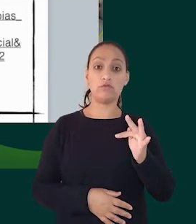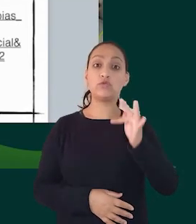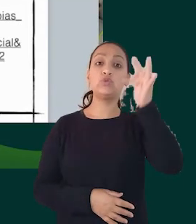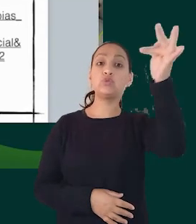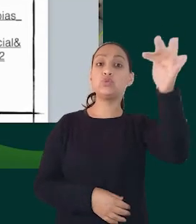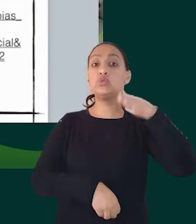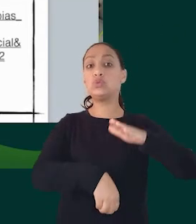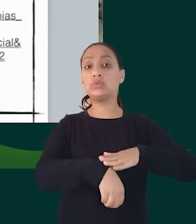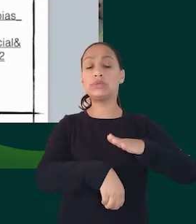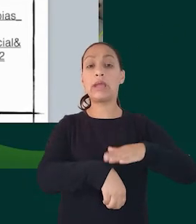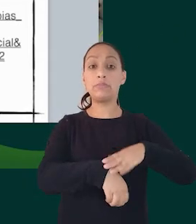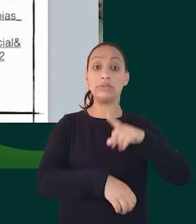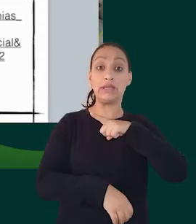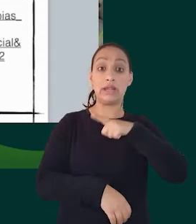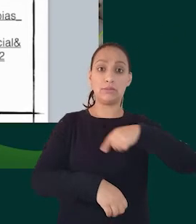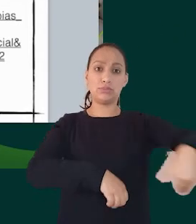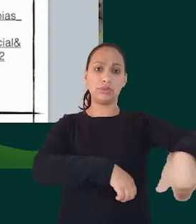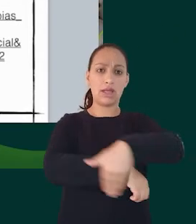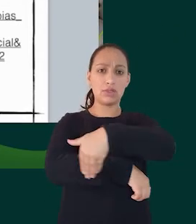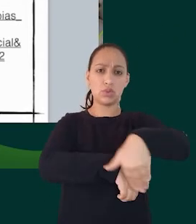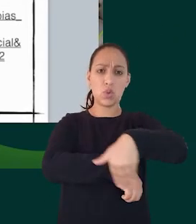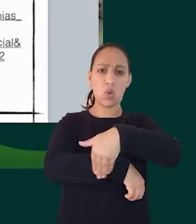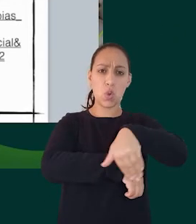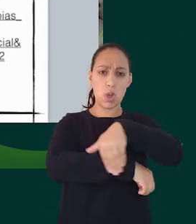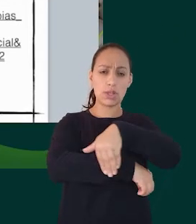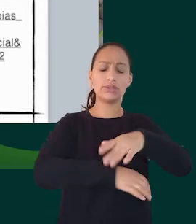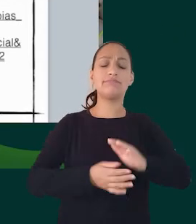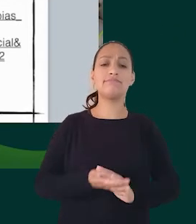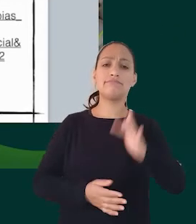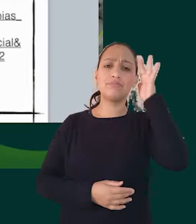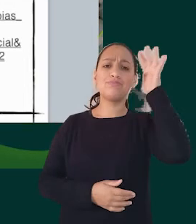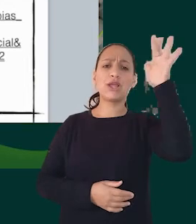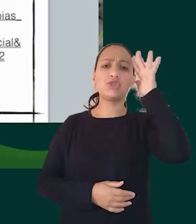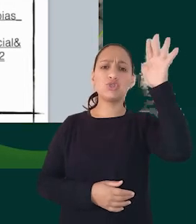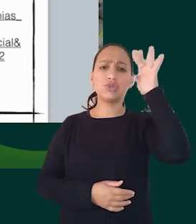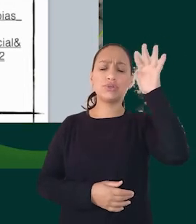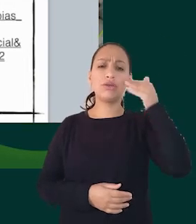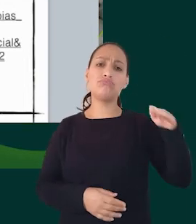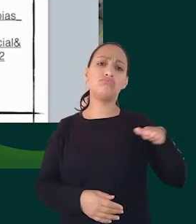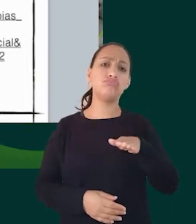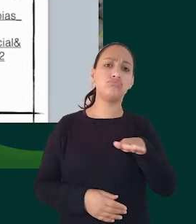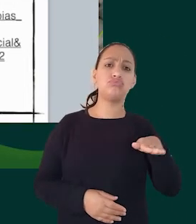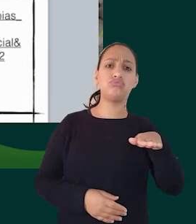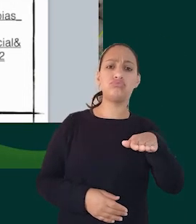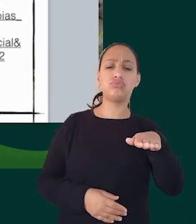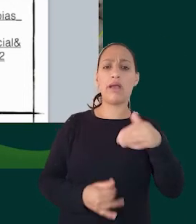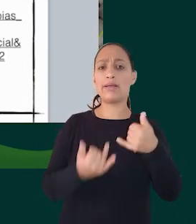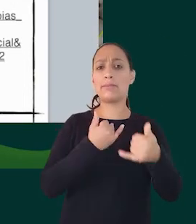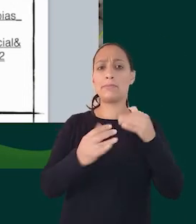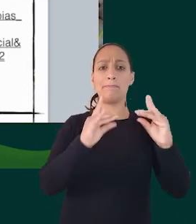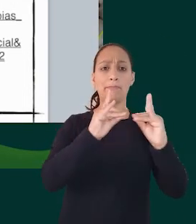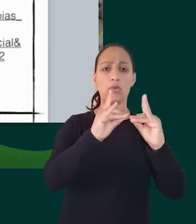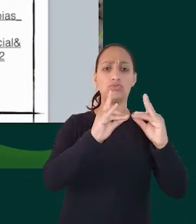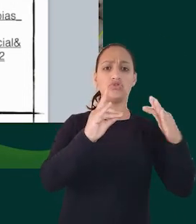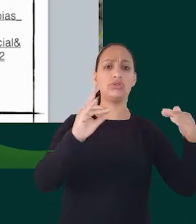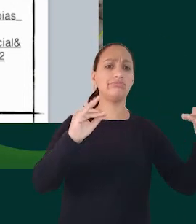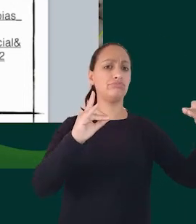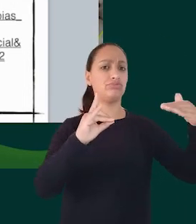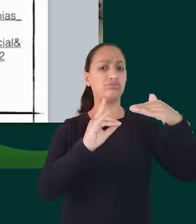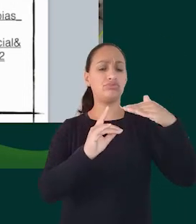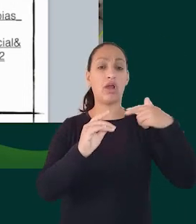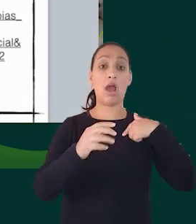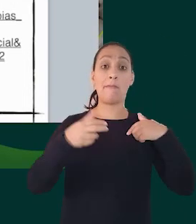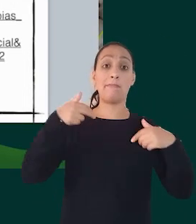daqui a um tempo. Imaginem situações complexas, ele está passando numa ponte, atravessa alguém